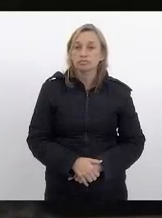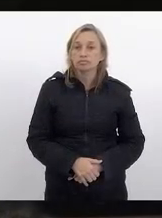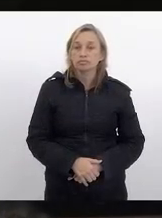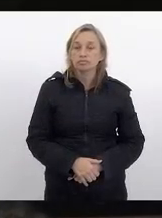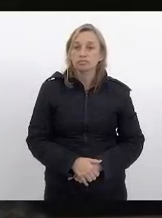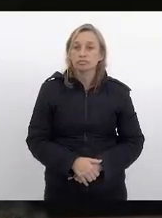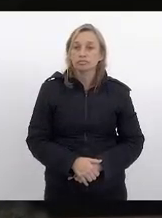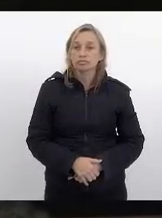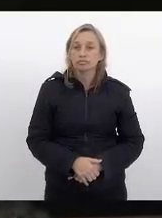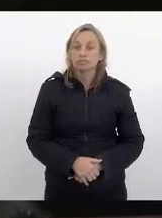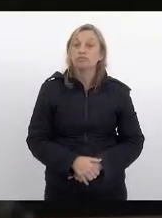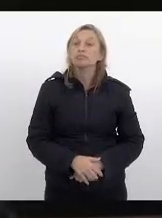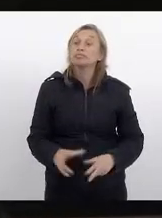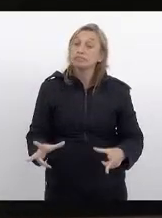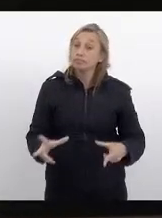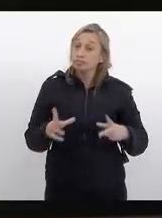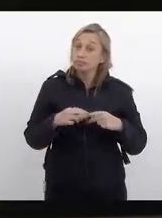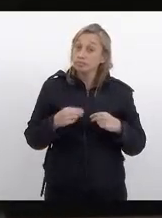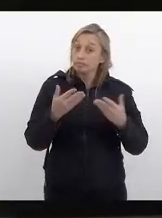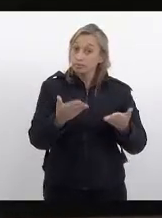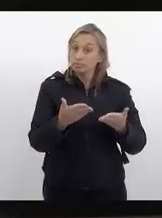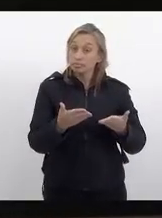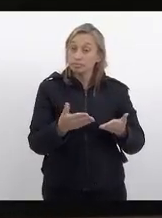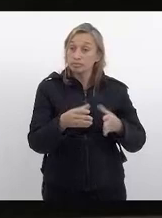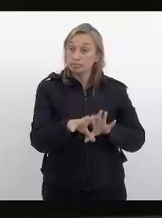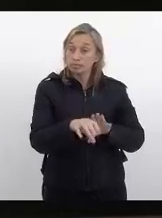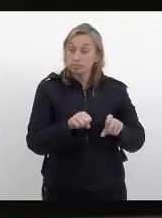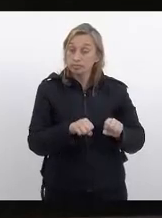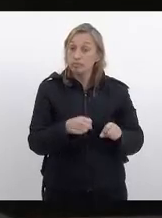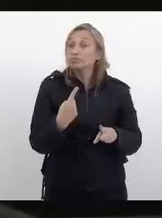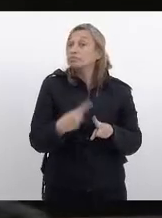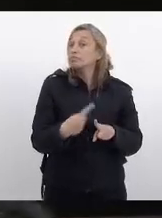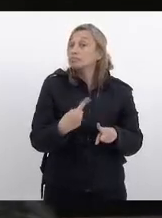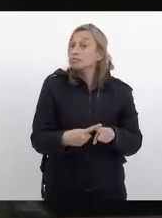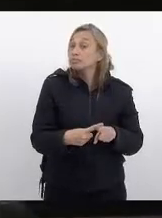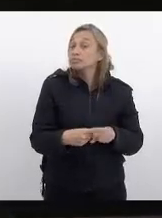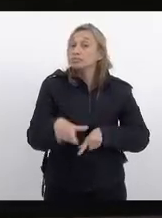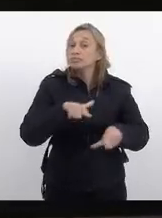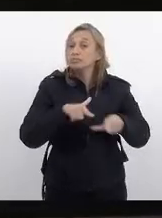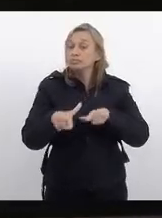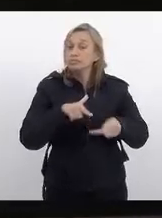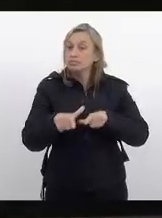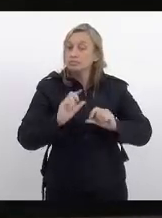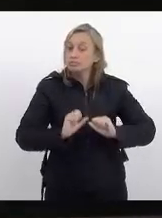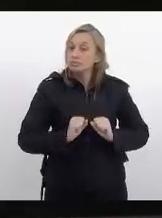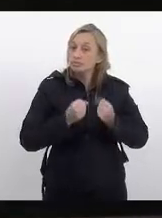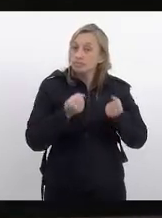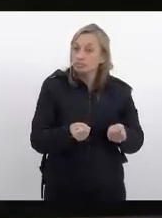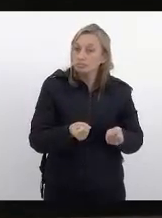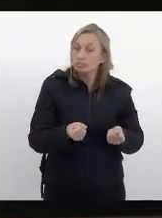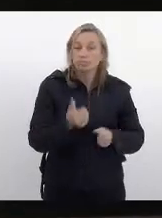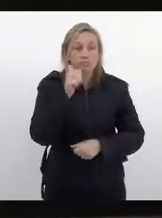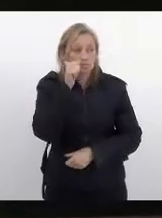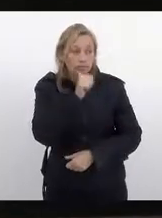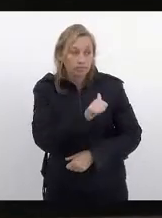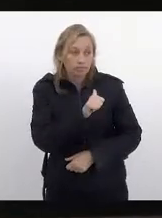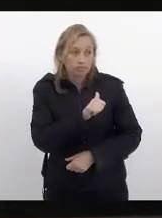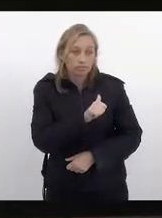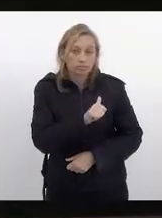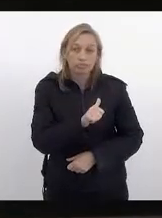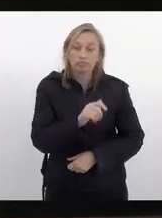sobretudo merece esse diploma porque trabalha pelo fortalecimento da mulher